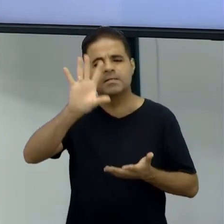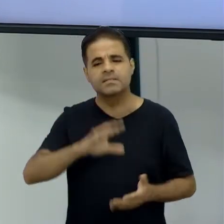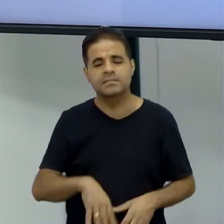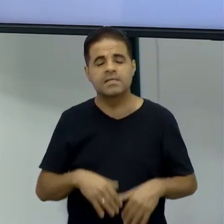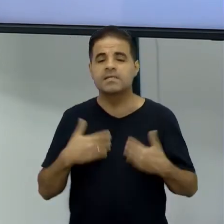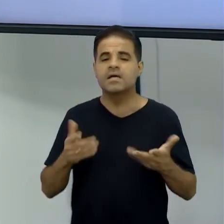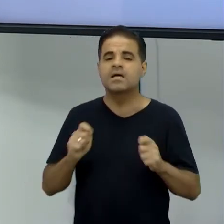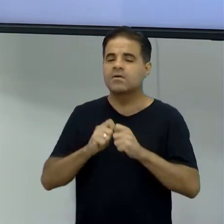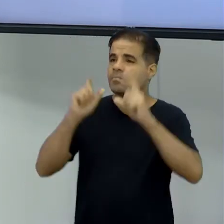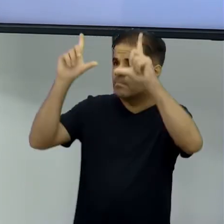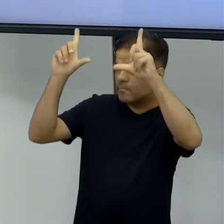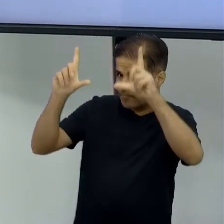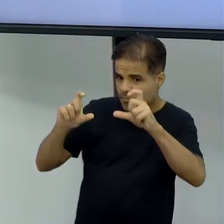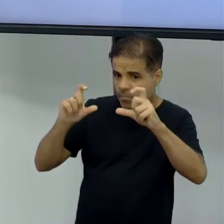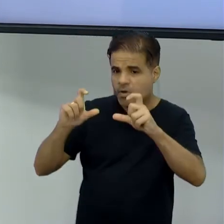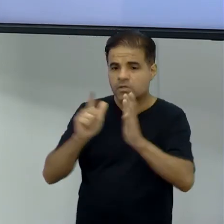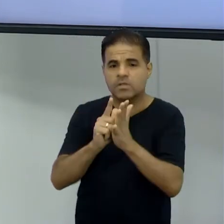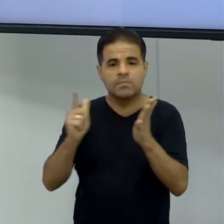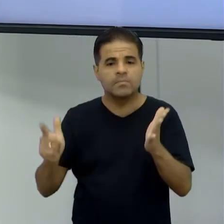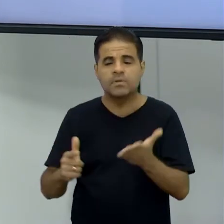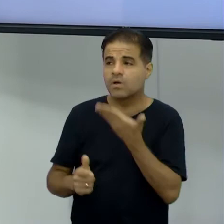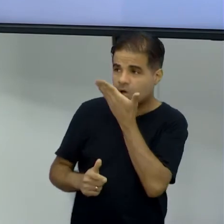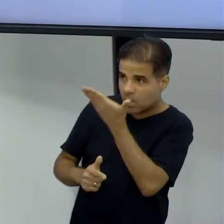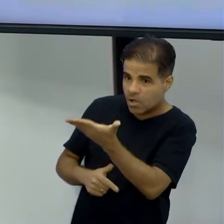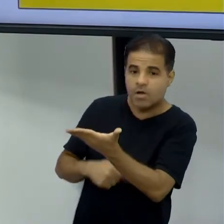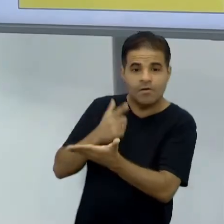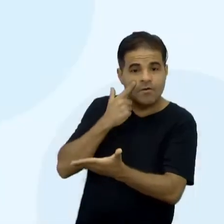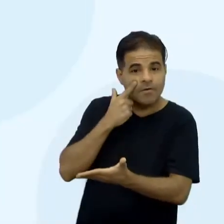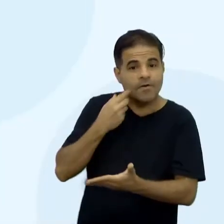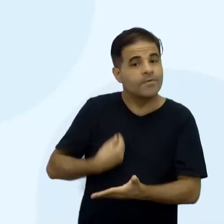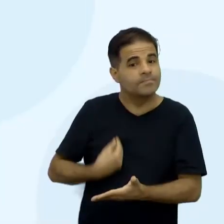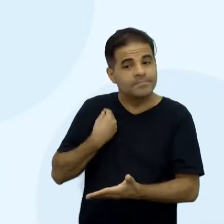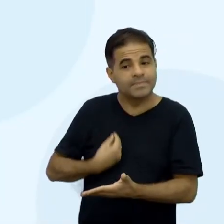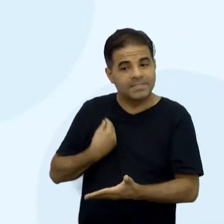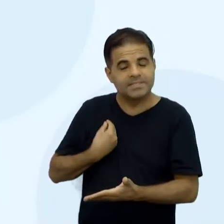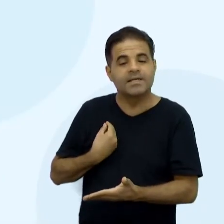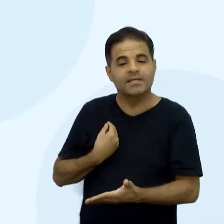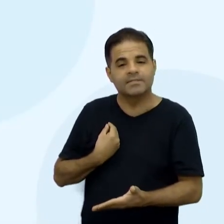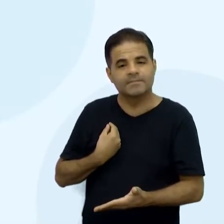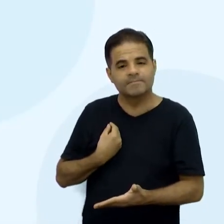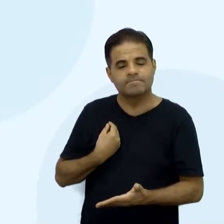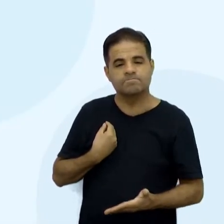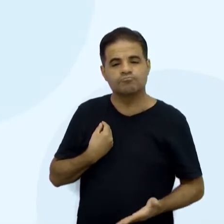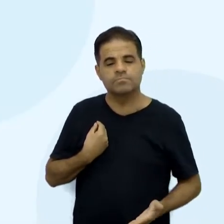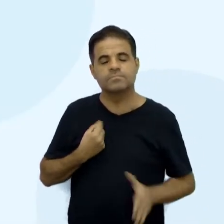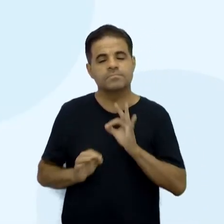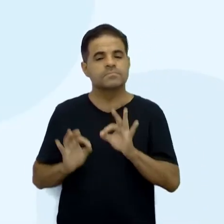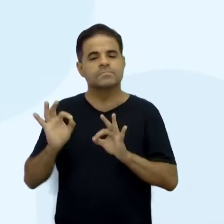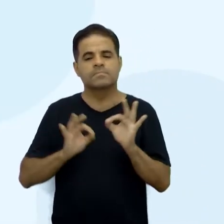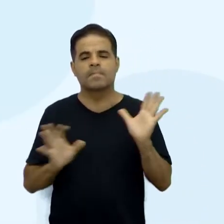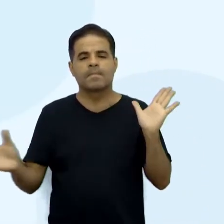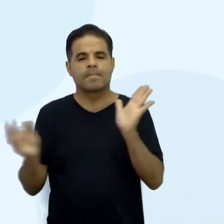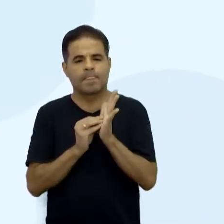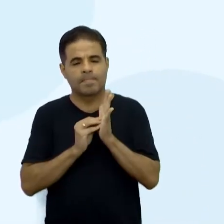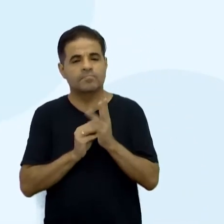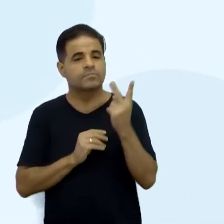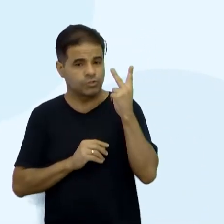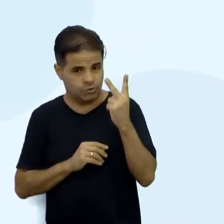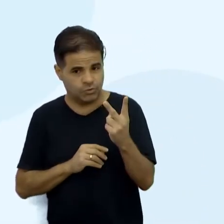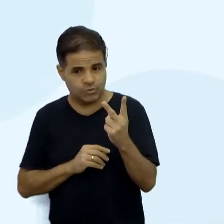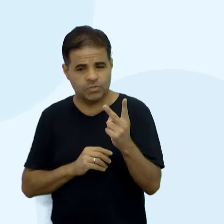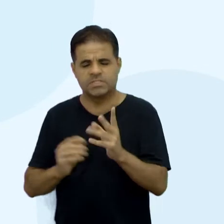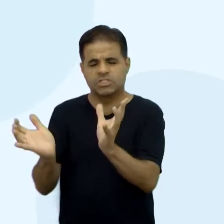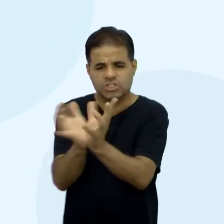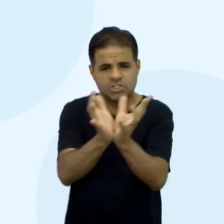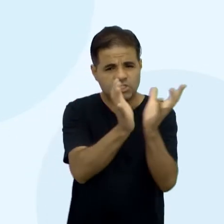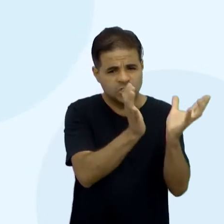E aí eu fiz uma fotoreportagem para essa imagem. Olha só, você está presente. Ah, legal. Olha só, fiz um fundo e coloquei assim, ó. Dois